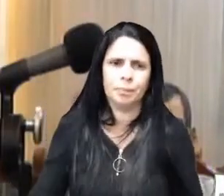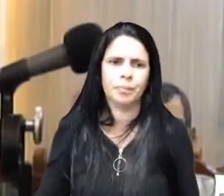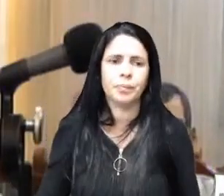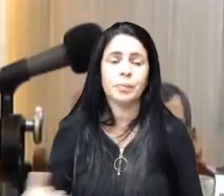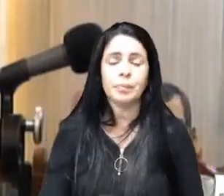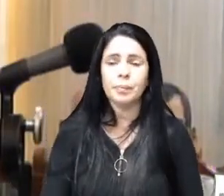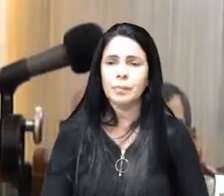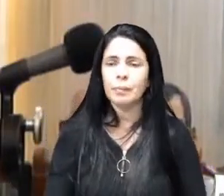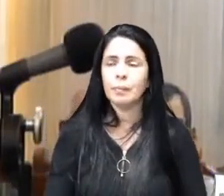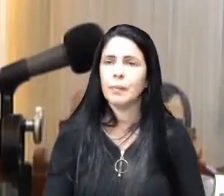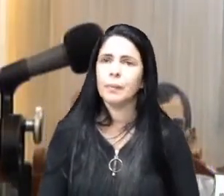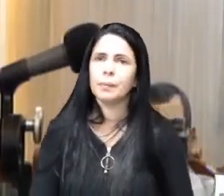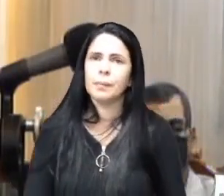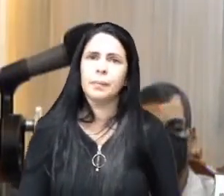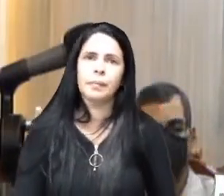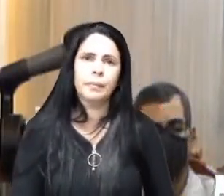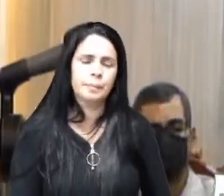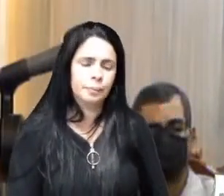ser outra,